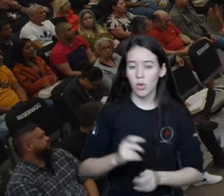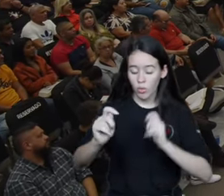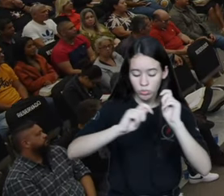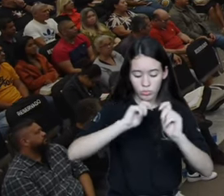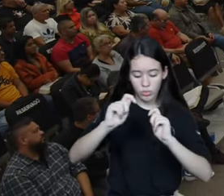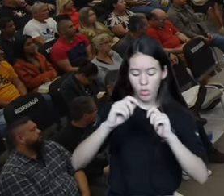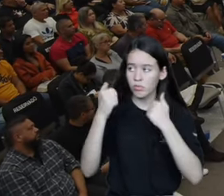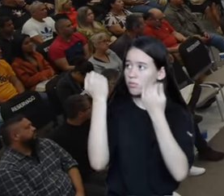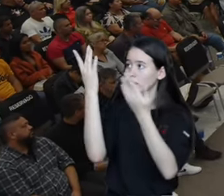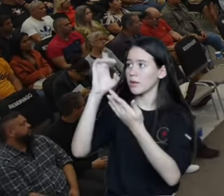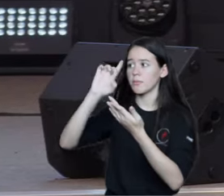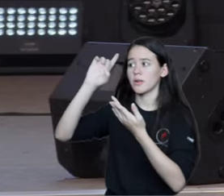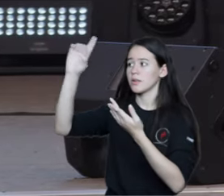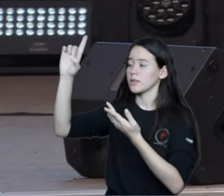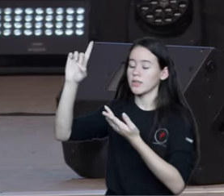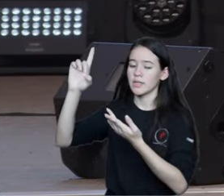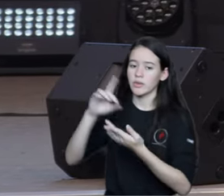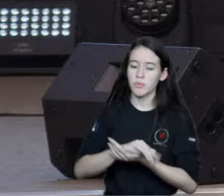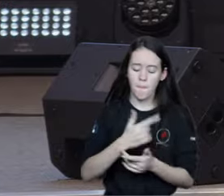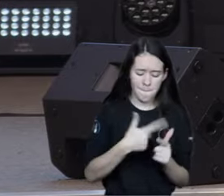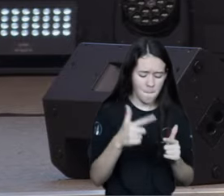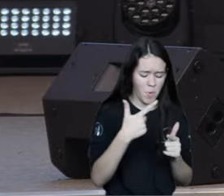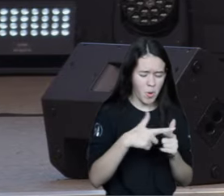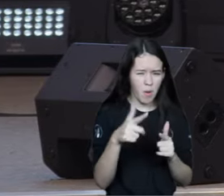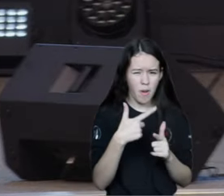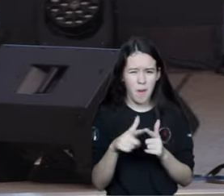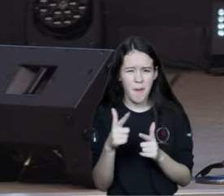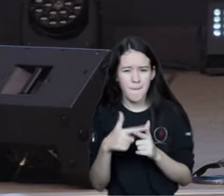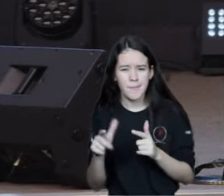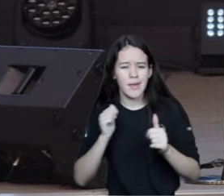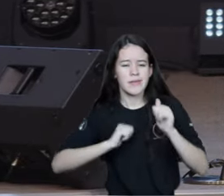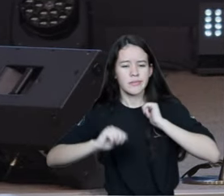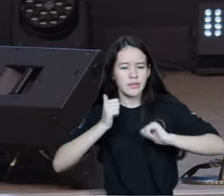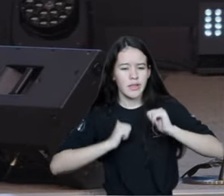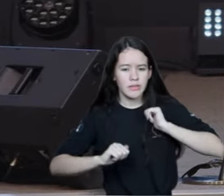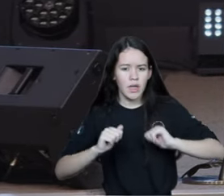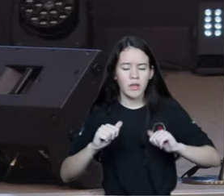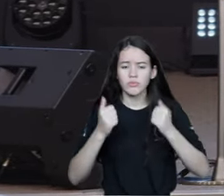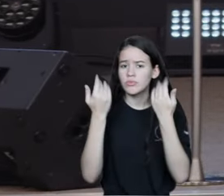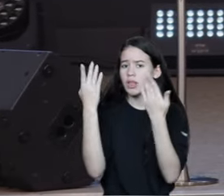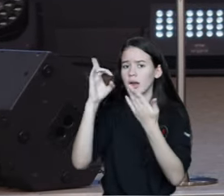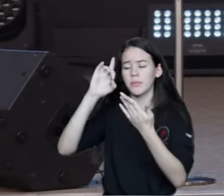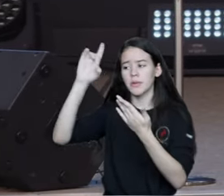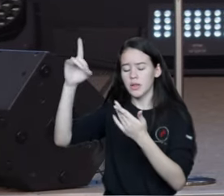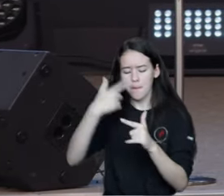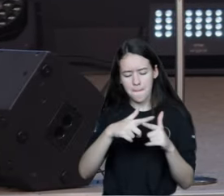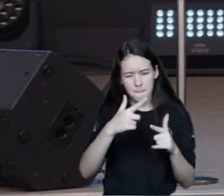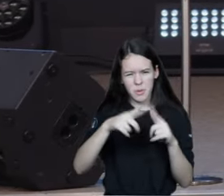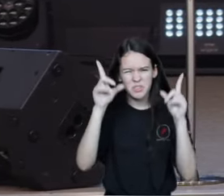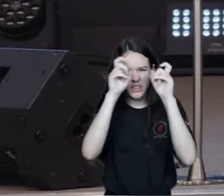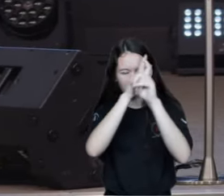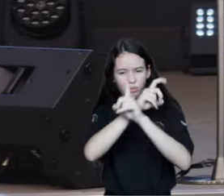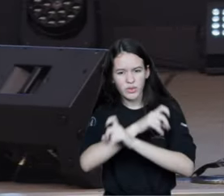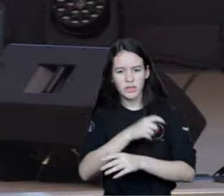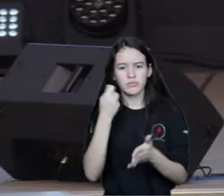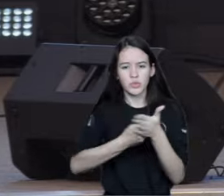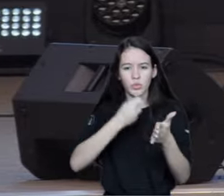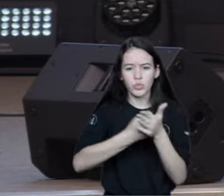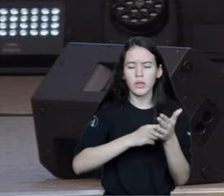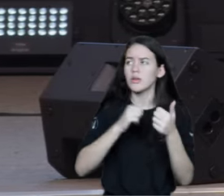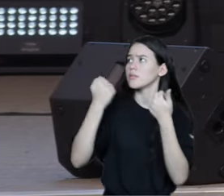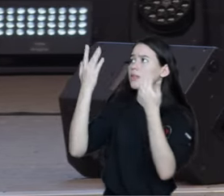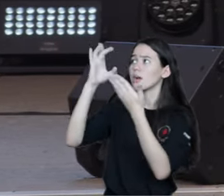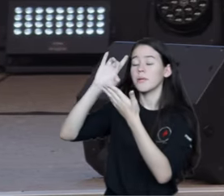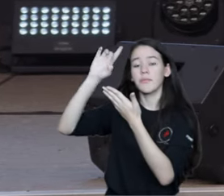pega passa o controle dos teus problemas da tua ansiedade da tua diversidade da tua luta no dia